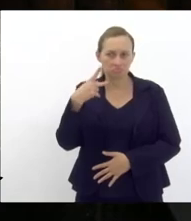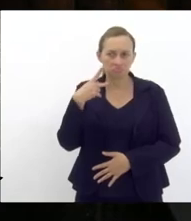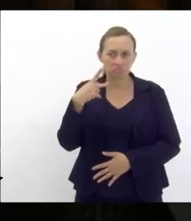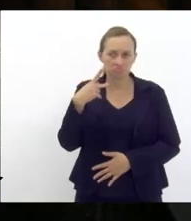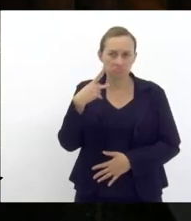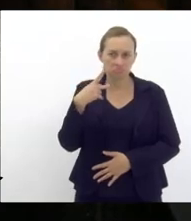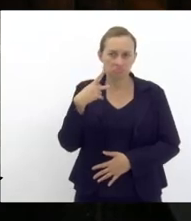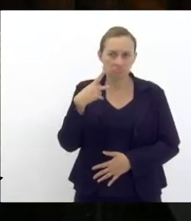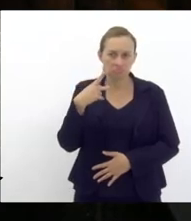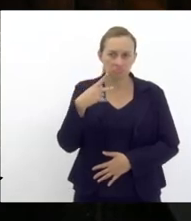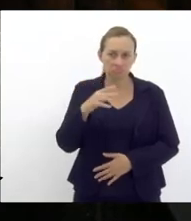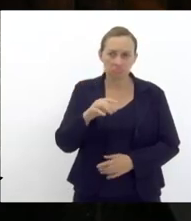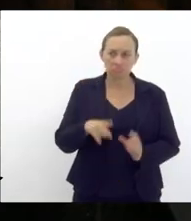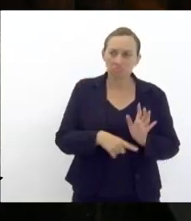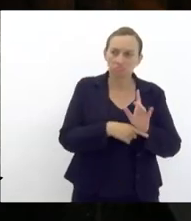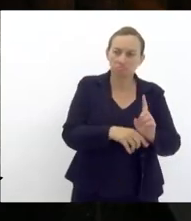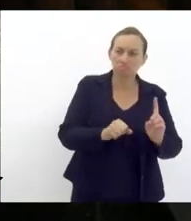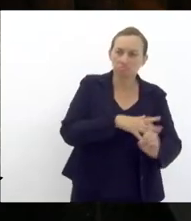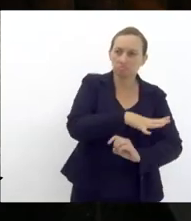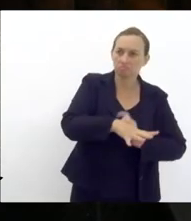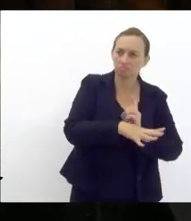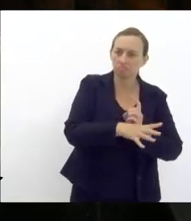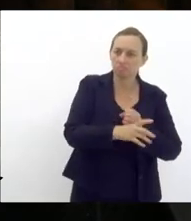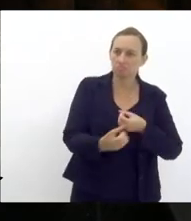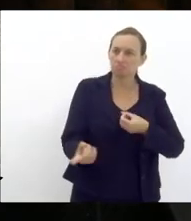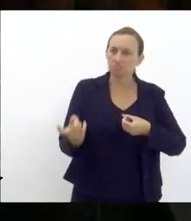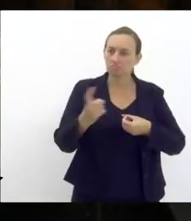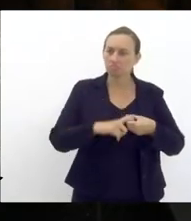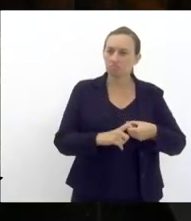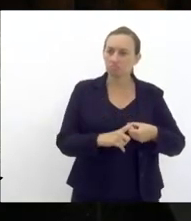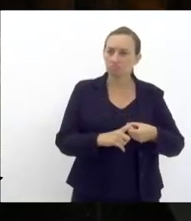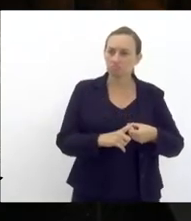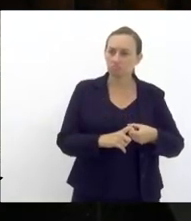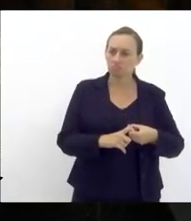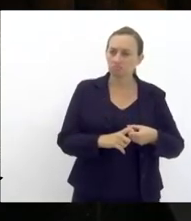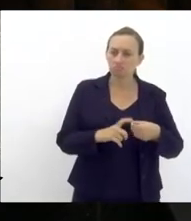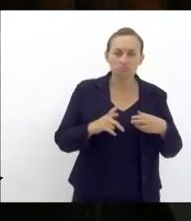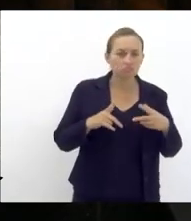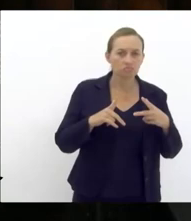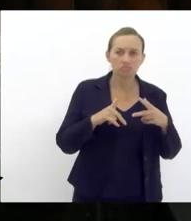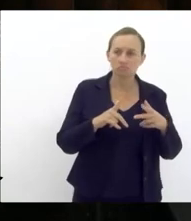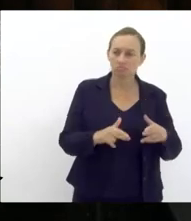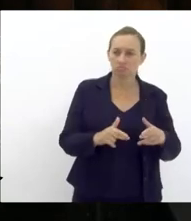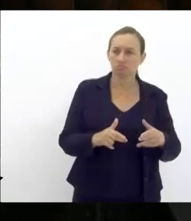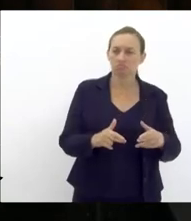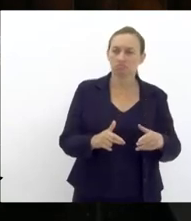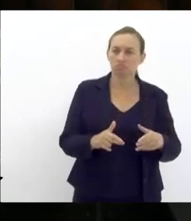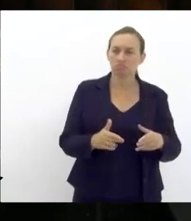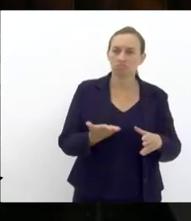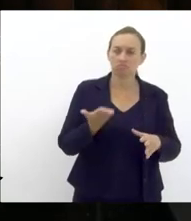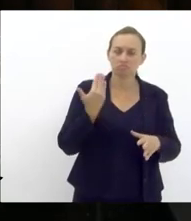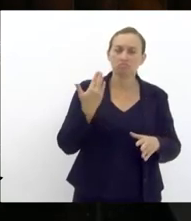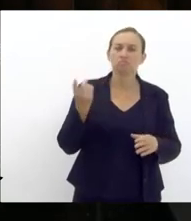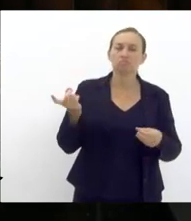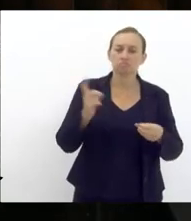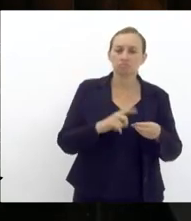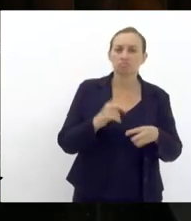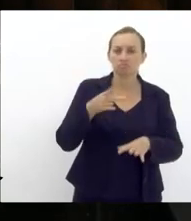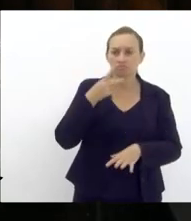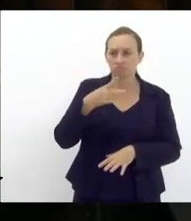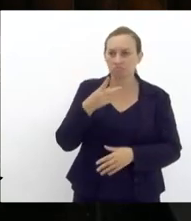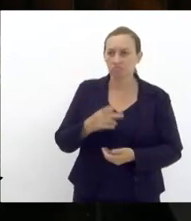assistência social voltamos a barbaridade da mesma forma volto a dizer